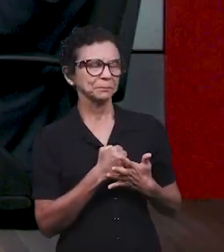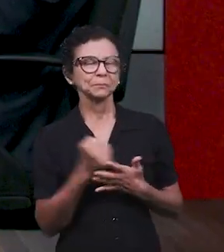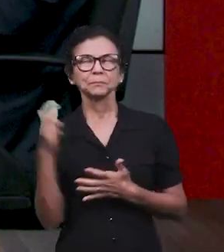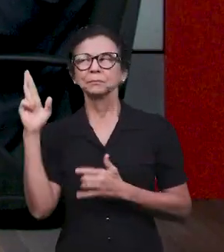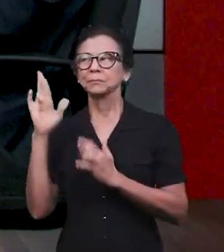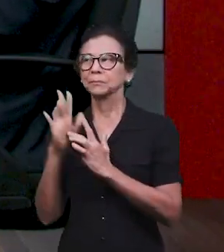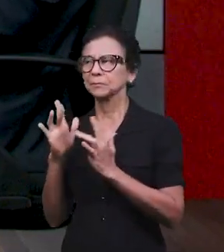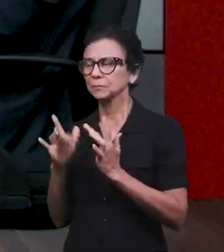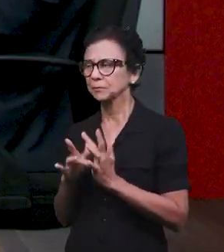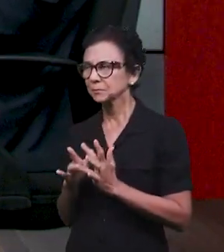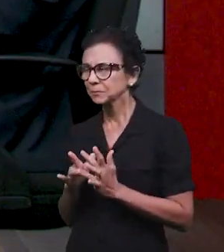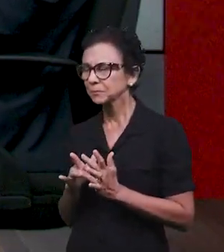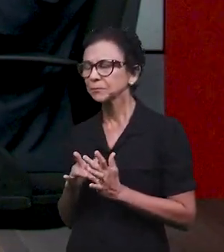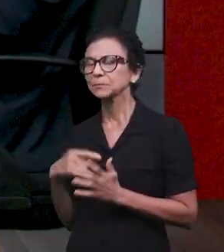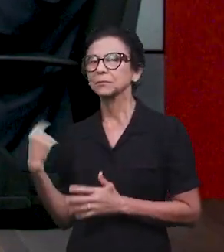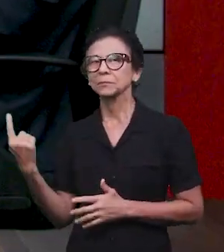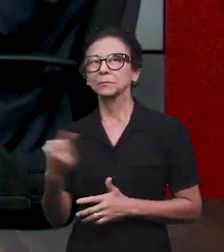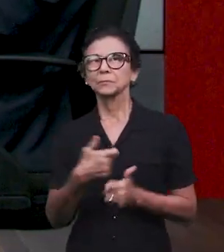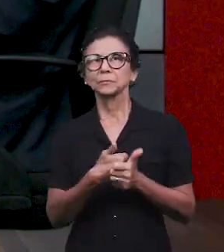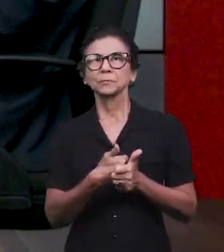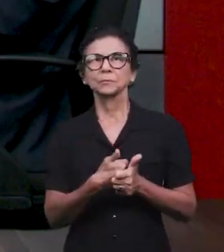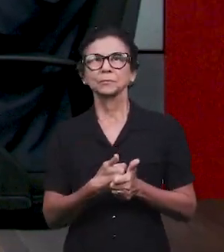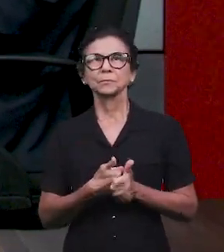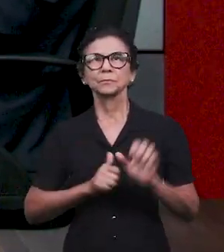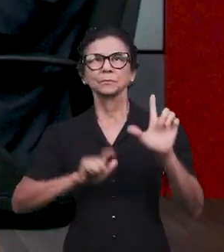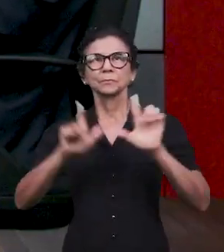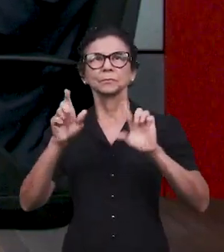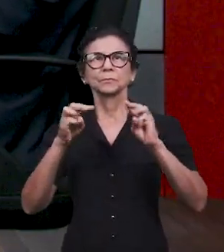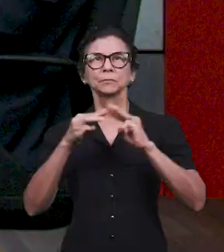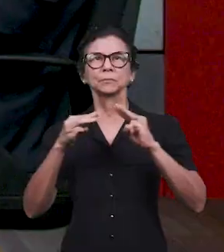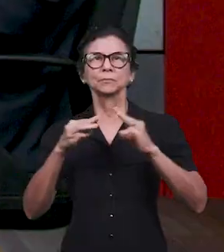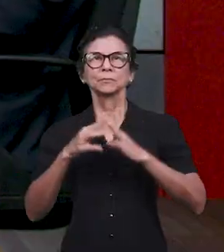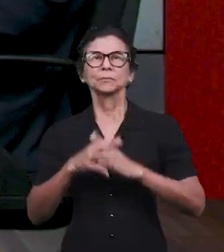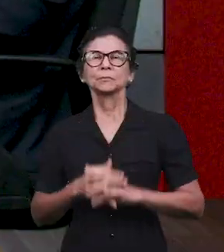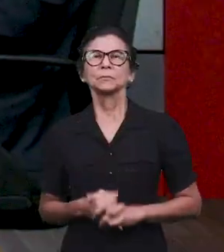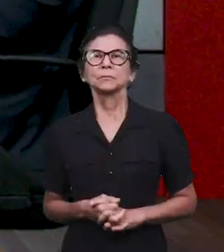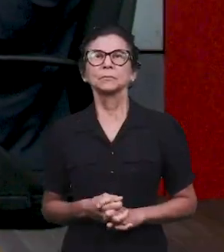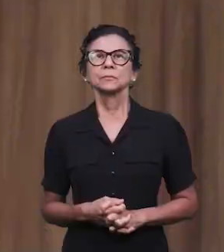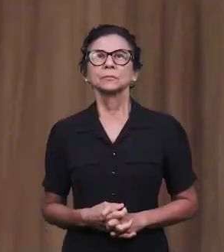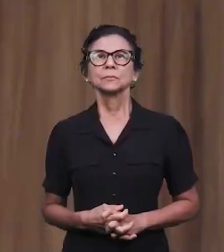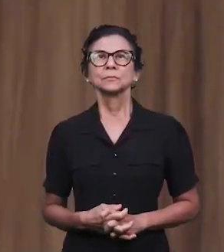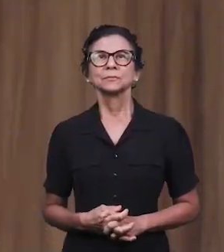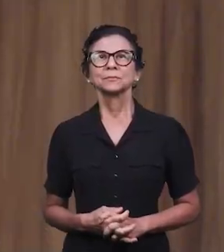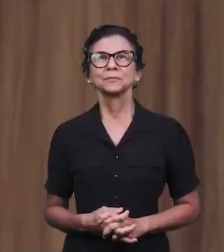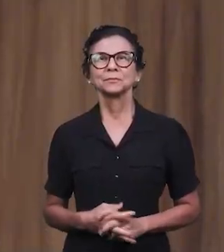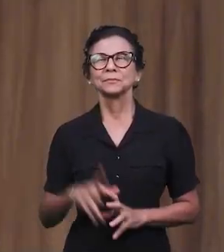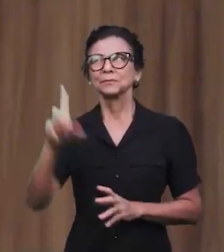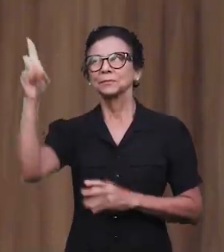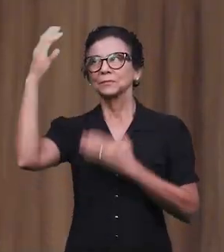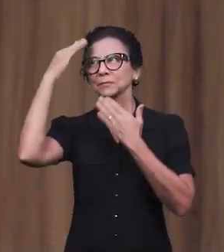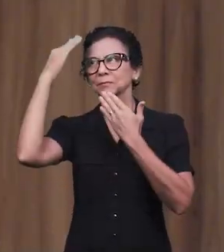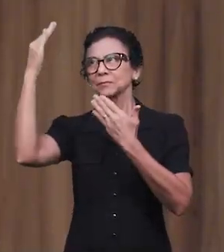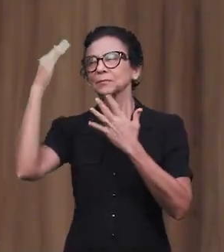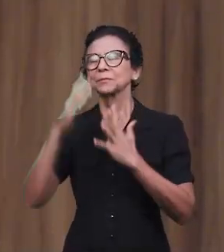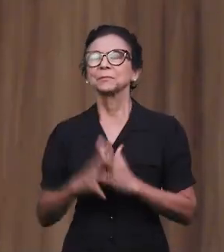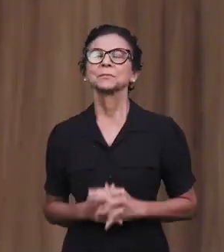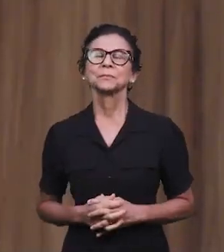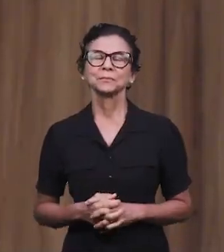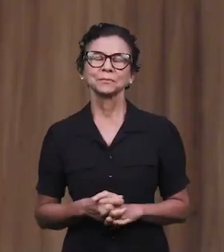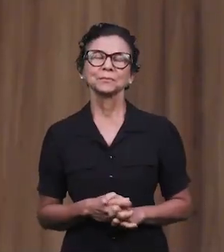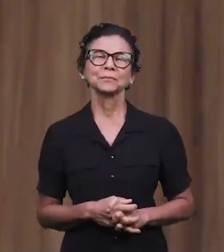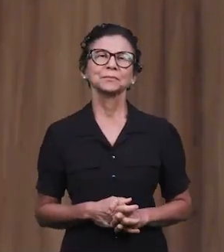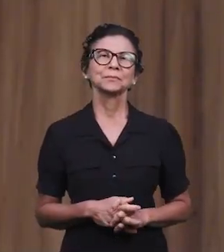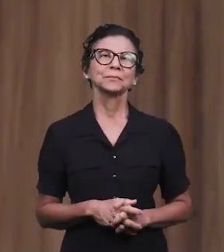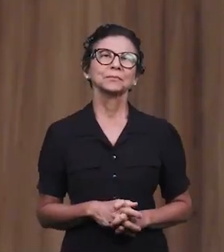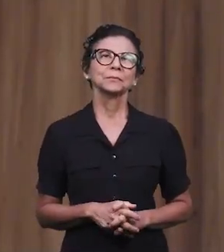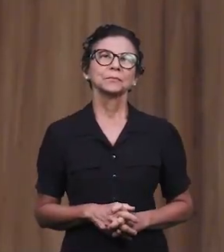pastor Juliano. A paz do Senhor a todos aqueles que nos acompanham pela TV Manaim. Graças a Deus. Irmãos,